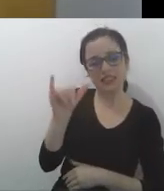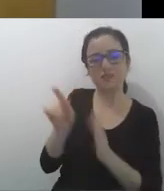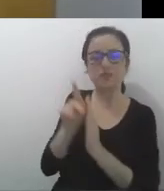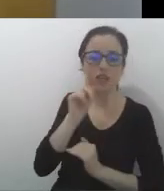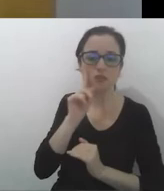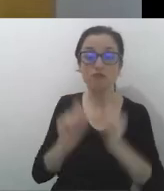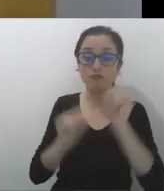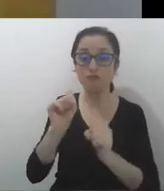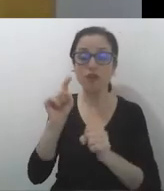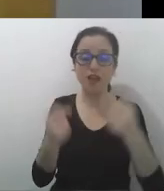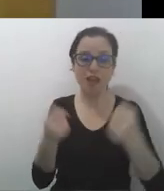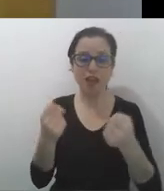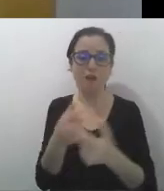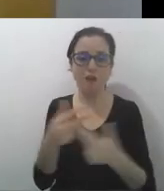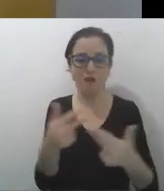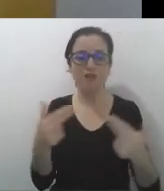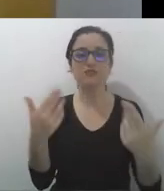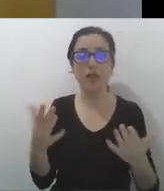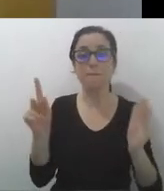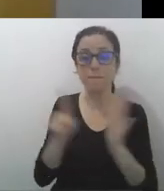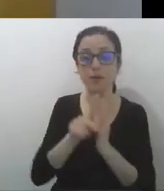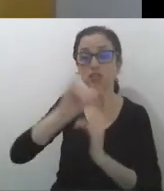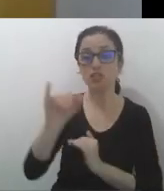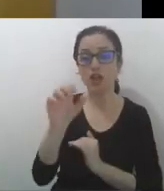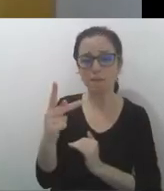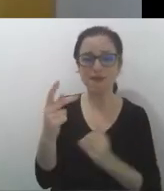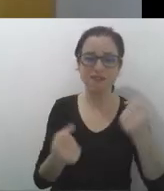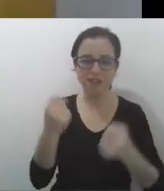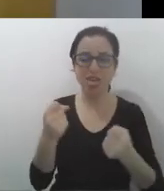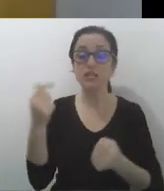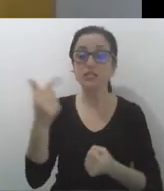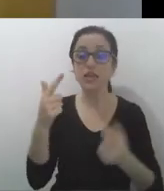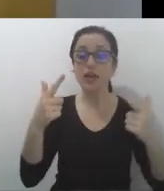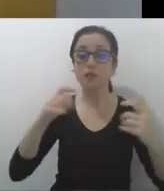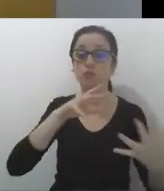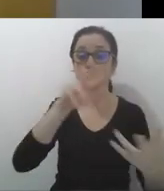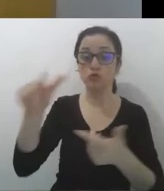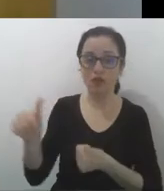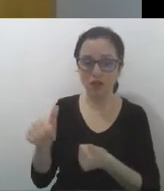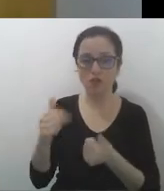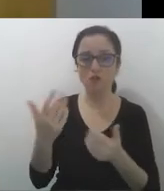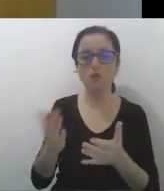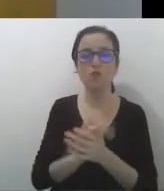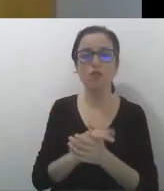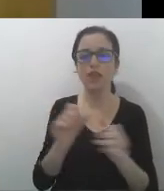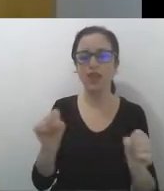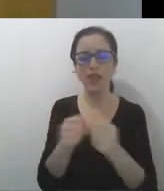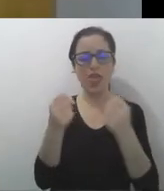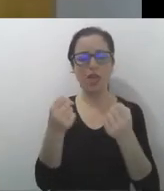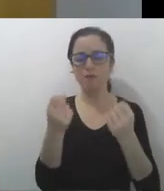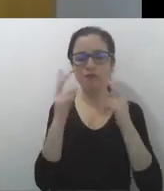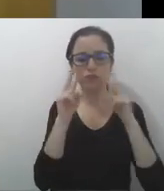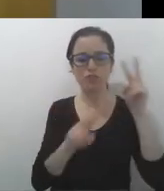styling nas fábricas de automóveis, e que o próprio Jeep, na Segunda Guerra Mundial, já está quebrando com